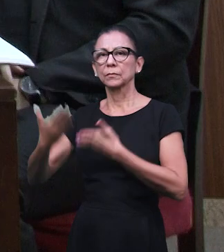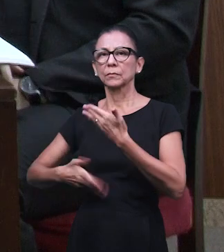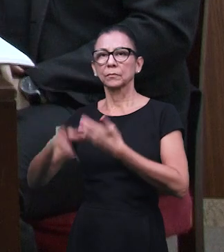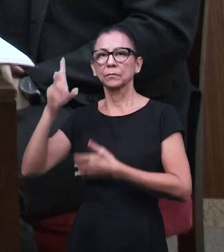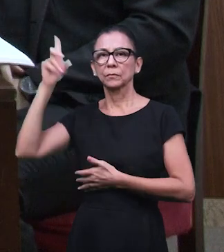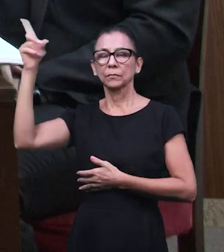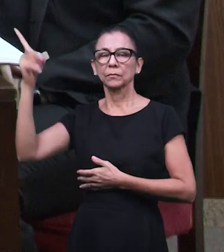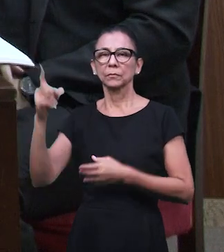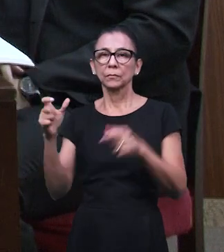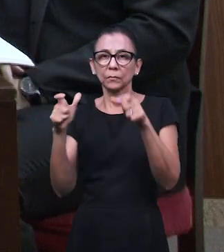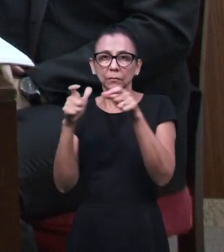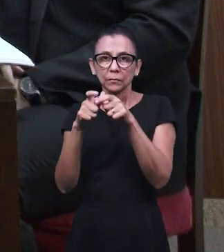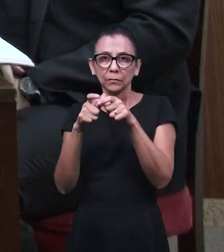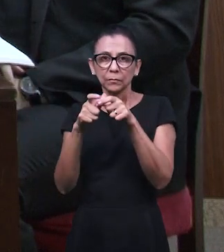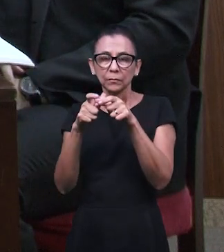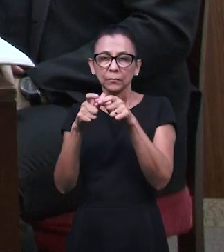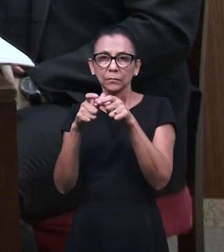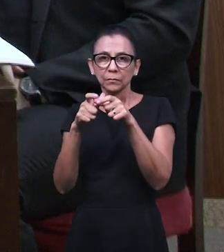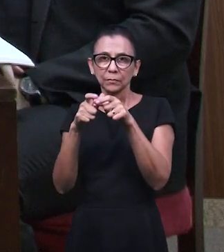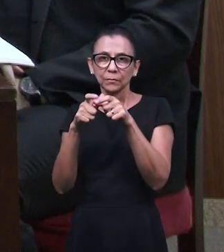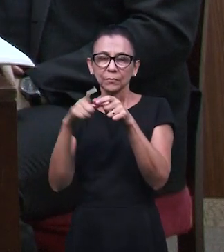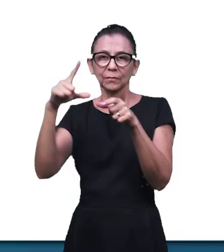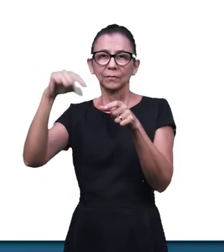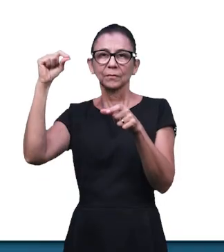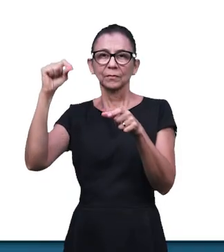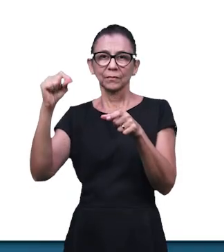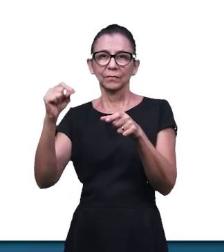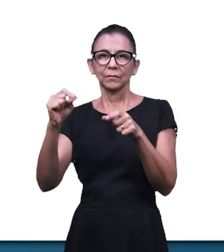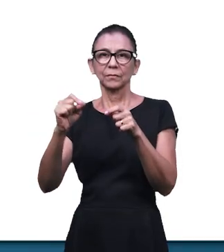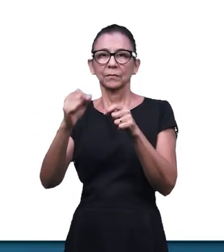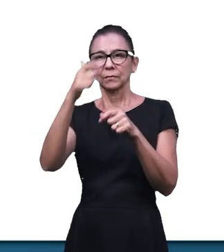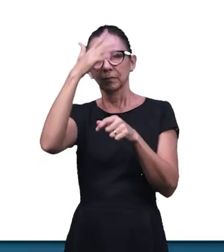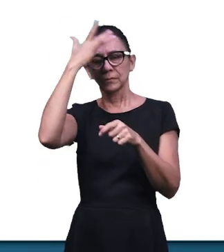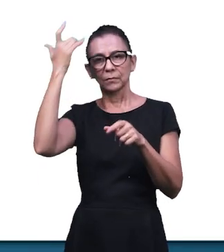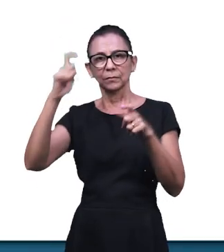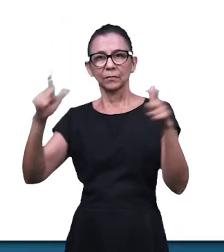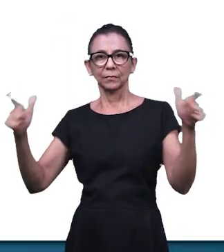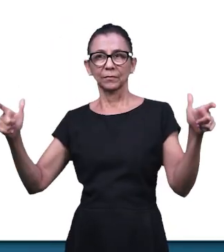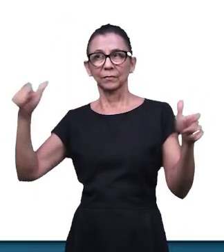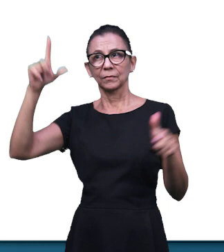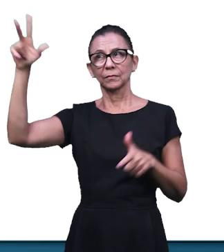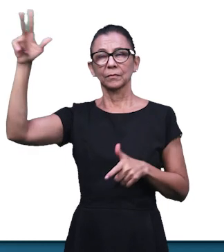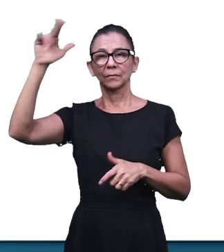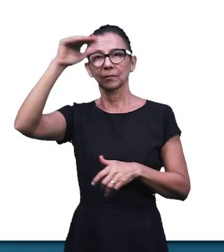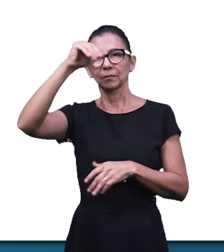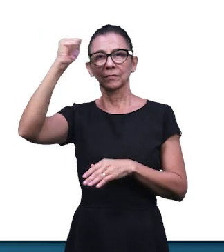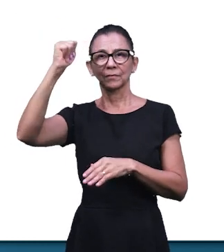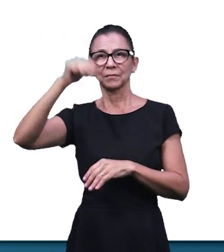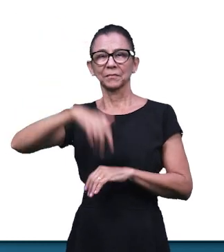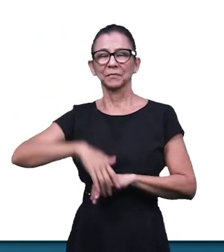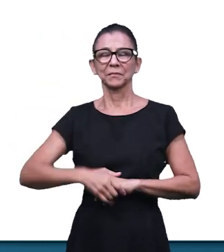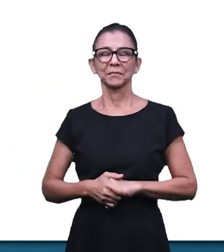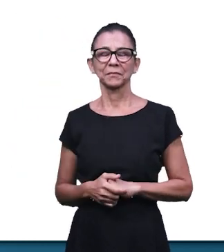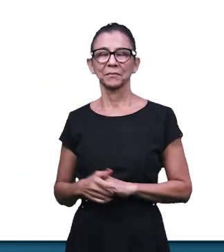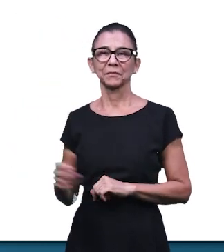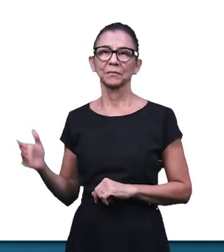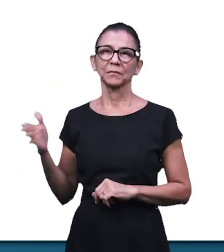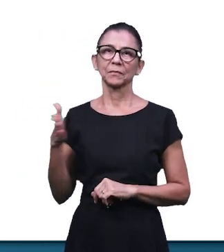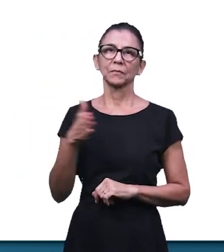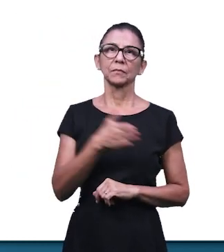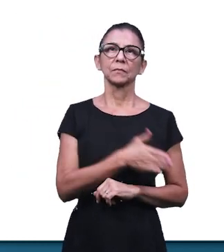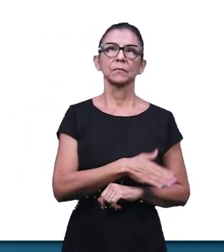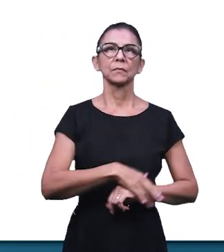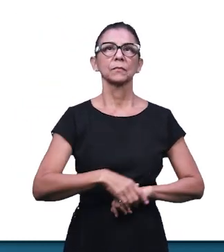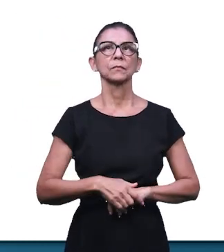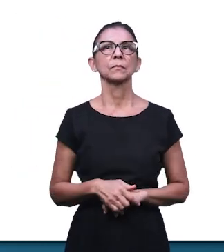alimentando a cada dia. Nós vamos à nossa segunda pergunta. Em quantos anos Davi juntou